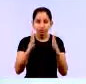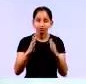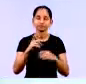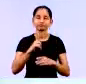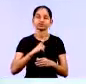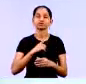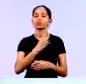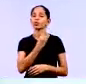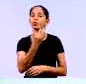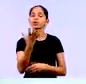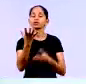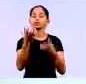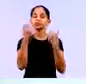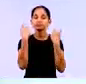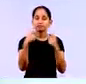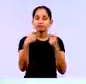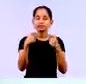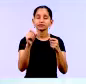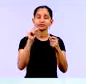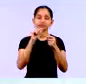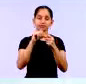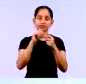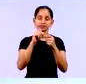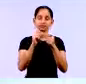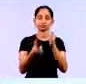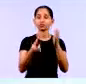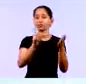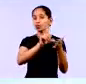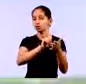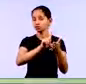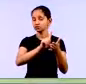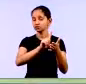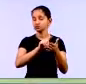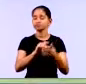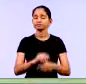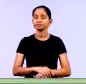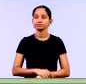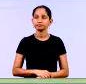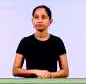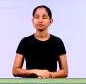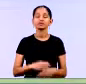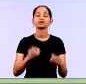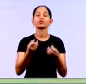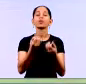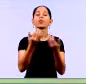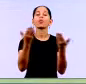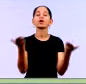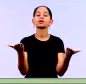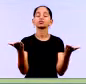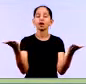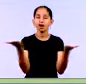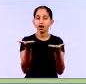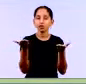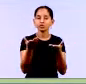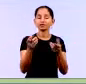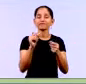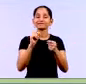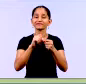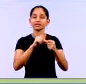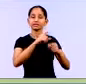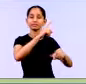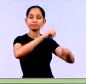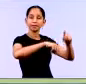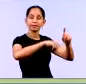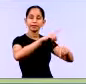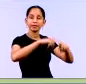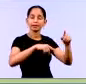a produzir, que foi lá do orçamento de produção. Então, qual é a quantidade de matéria-prima que